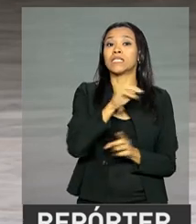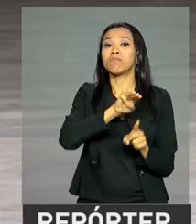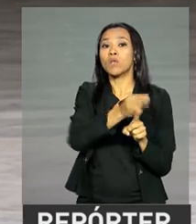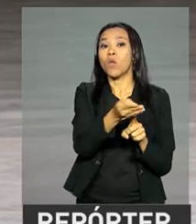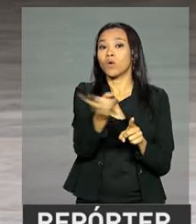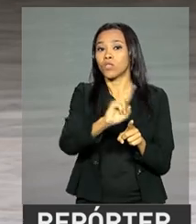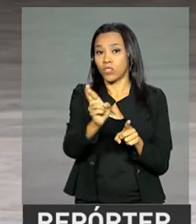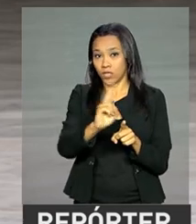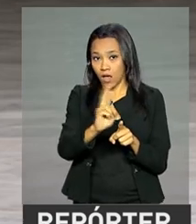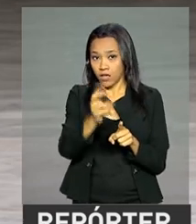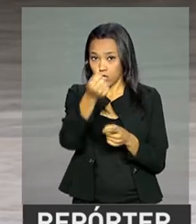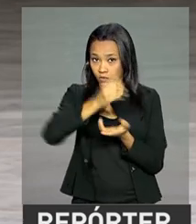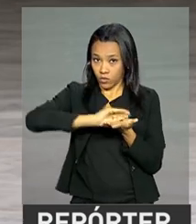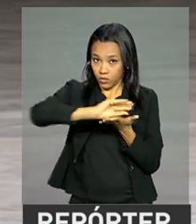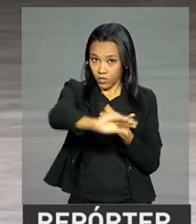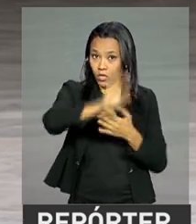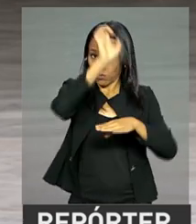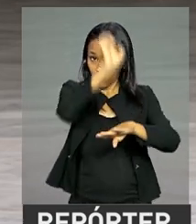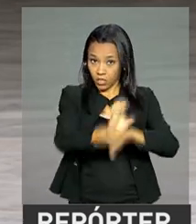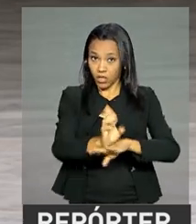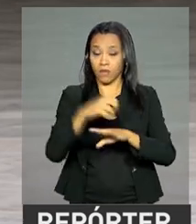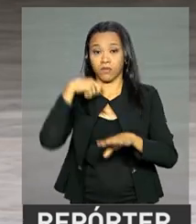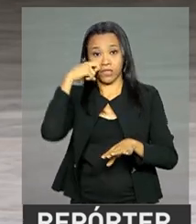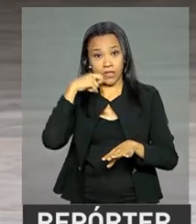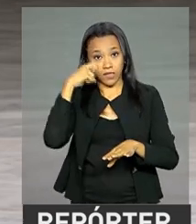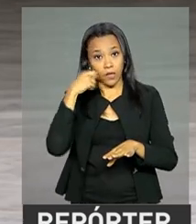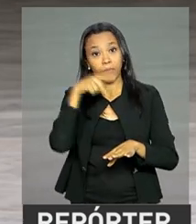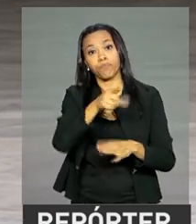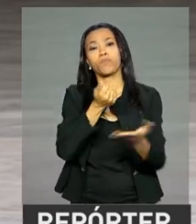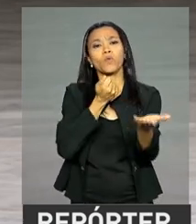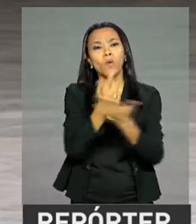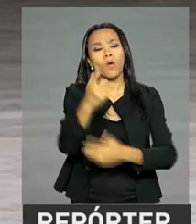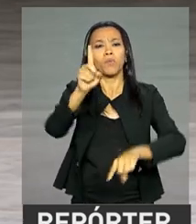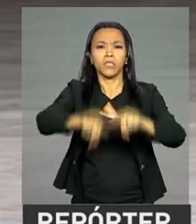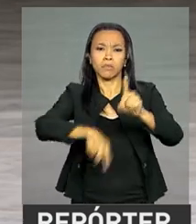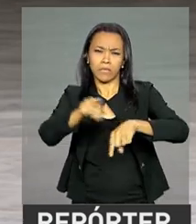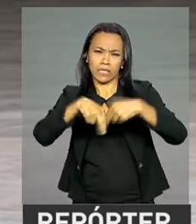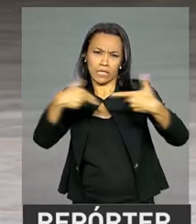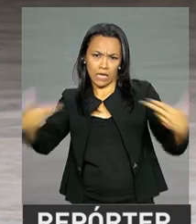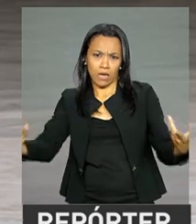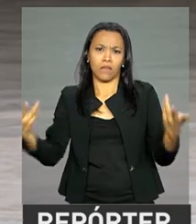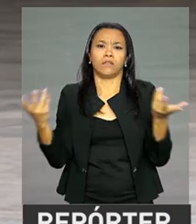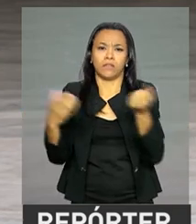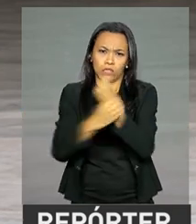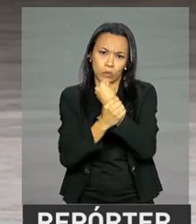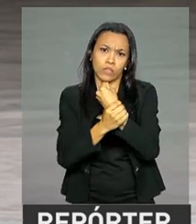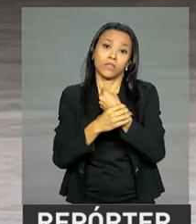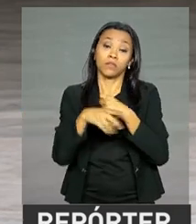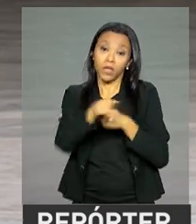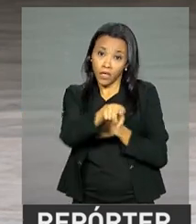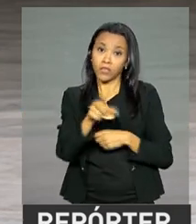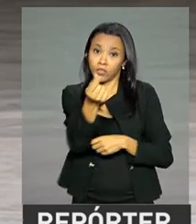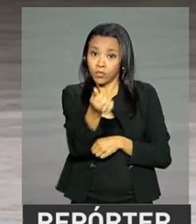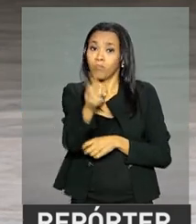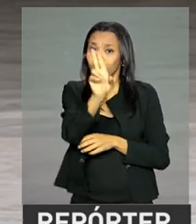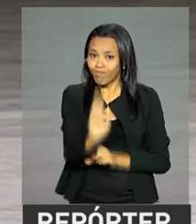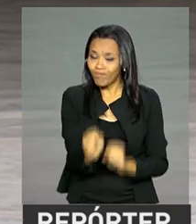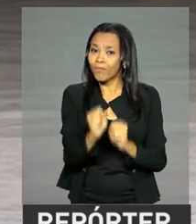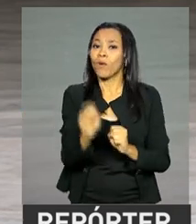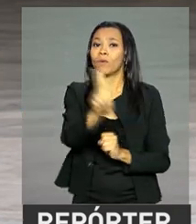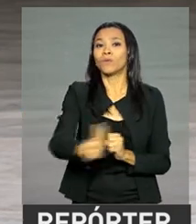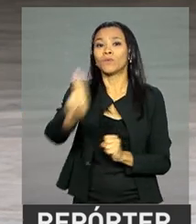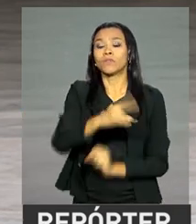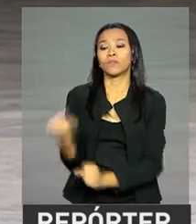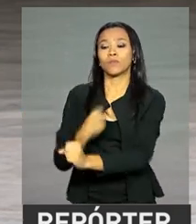haviam sido repassados ao Estado do Rio Grande do Norte para a compra de equipamentos de segurança sejam utilizados também na construção de